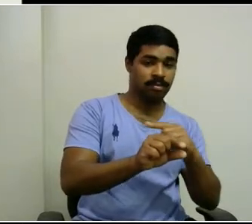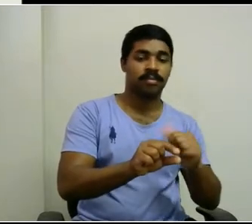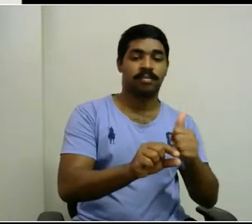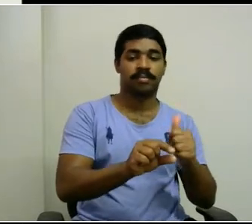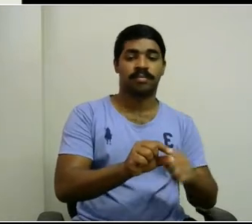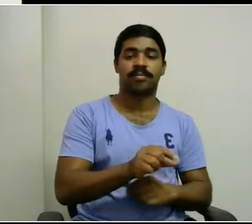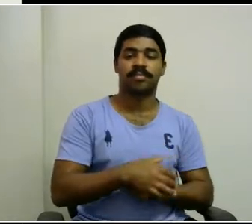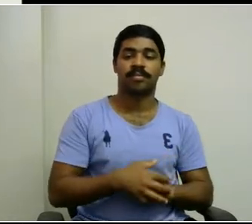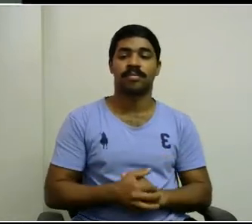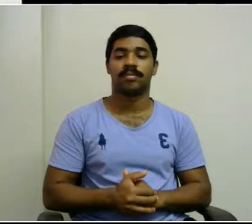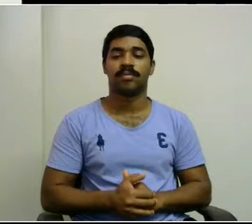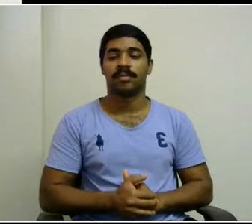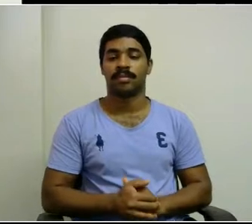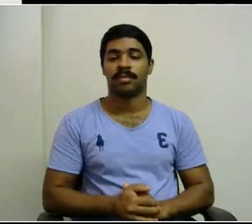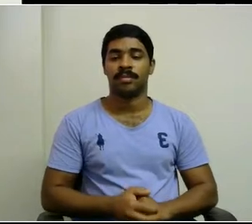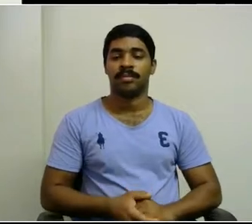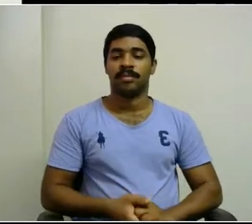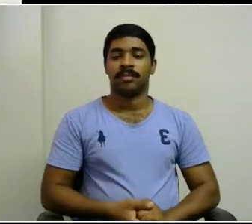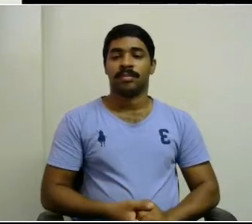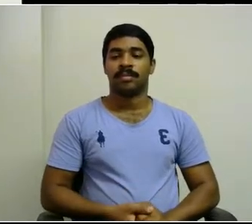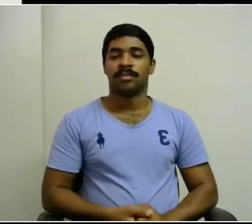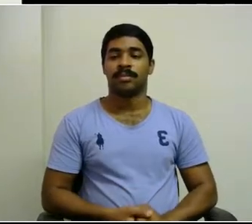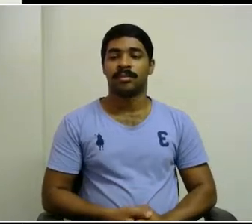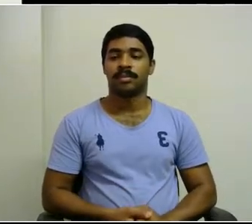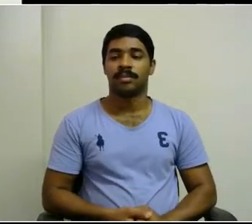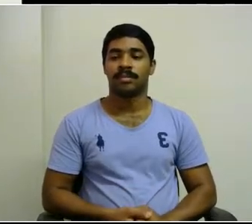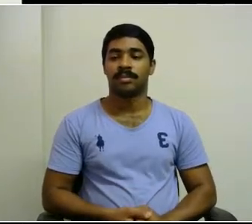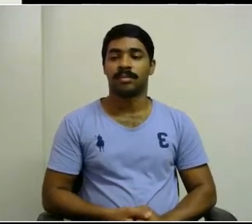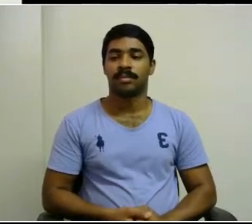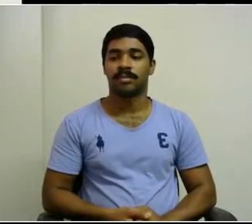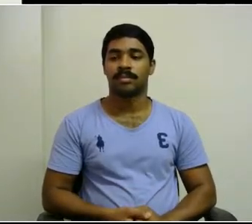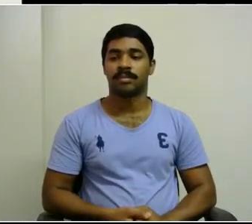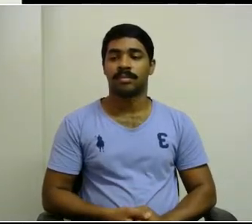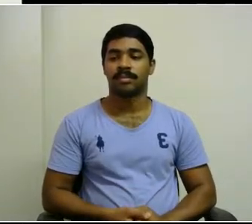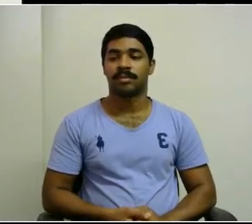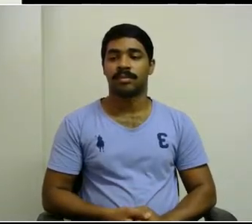15 vezes 1 é 15. Então, aqui, ó, o volume do B é 15x